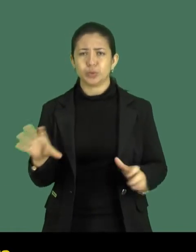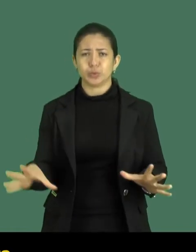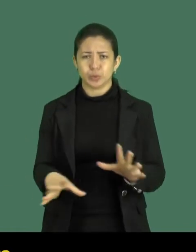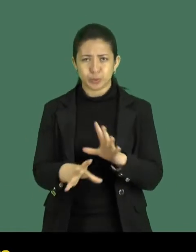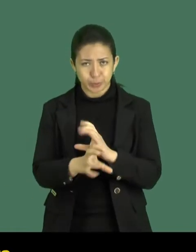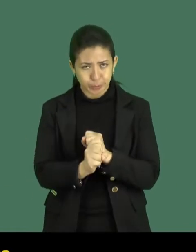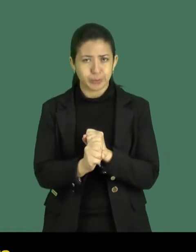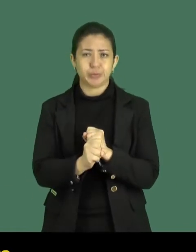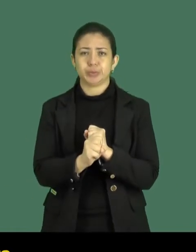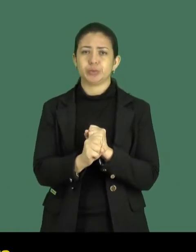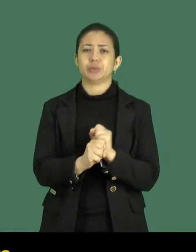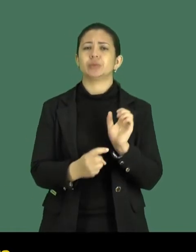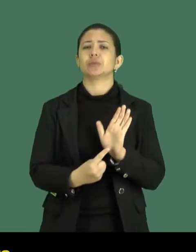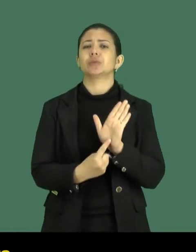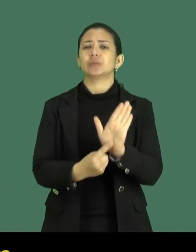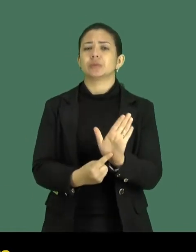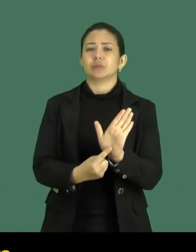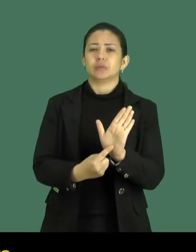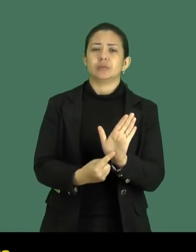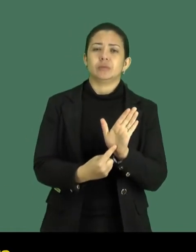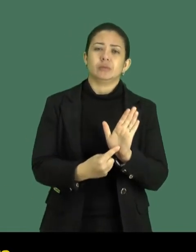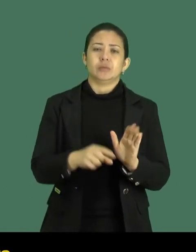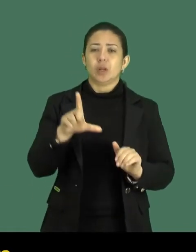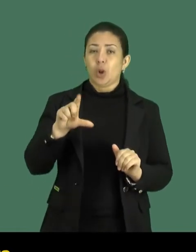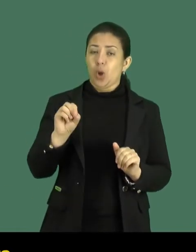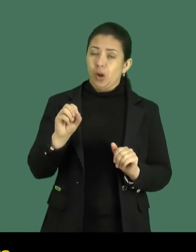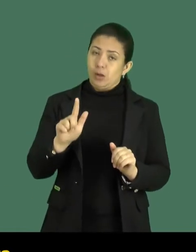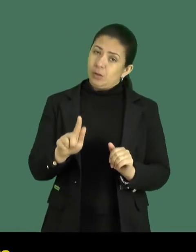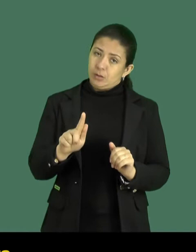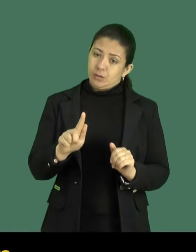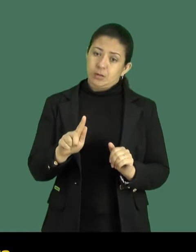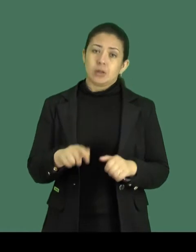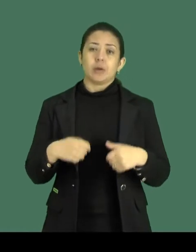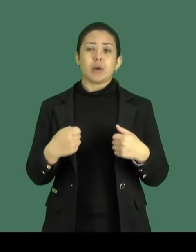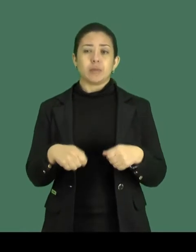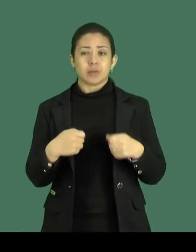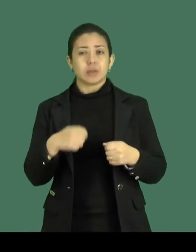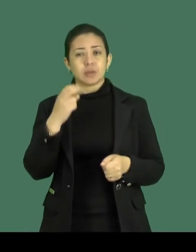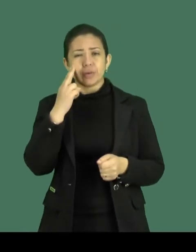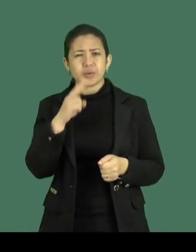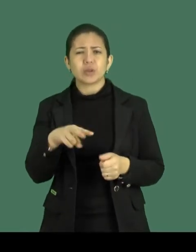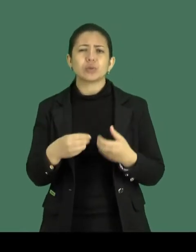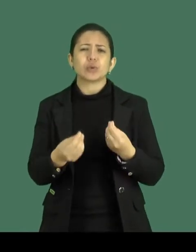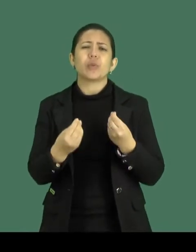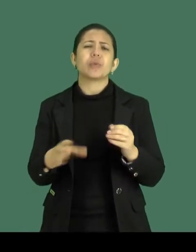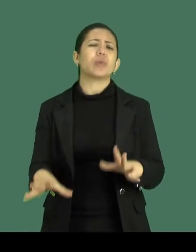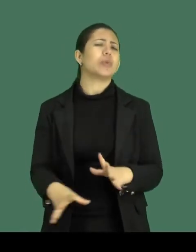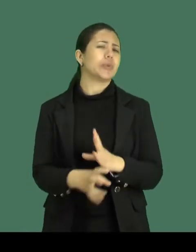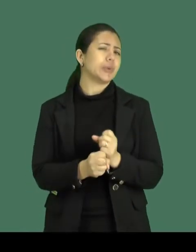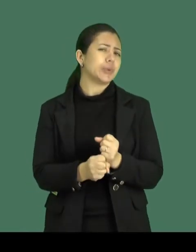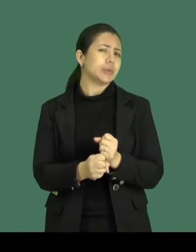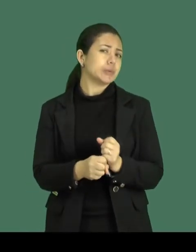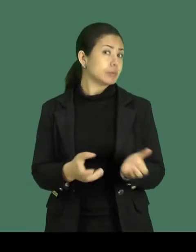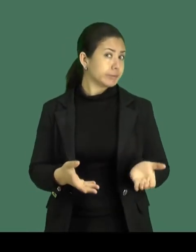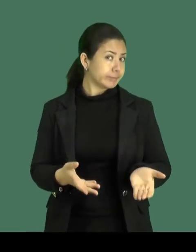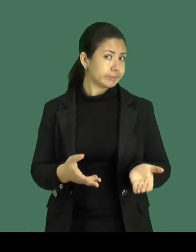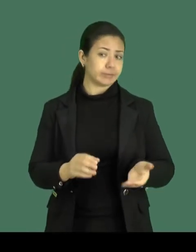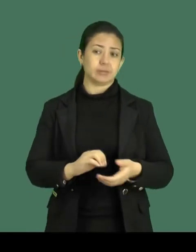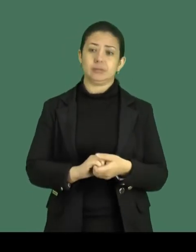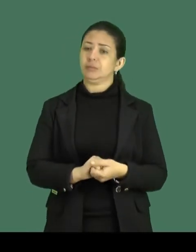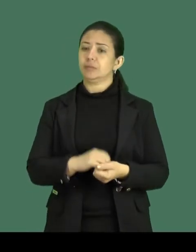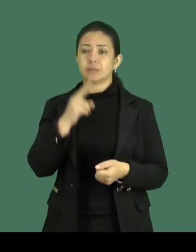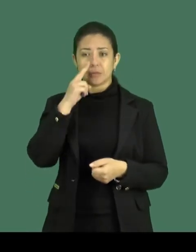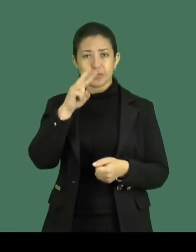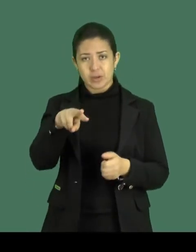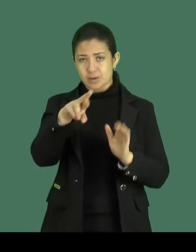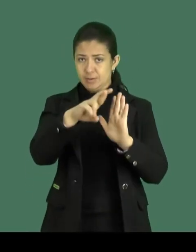uso o recurso dos logaritmos para poder simplificar e chegar no resultado. E eu uso essa propriedade que é, na verdade,